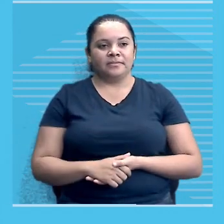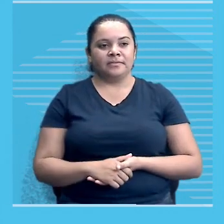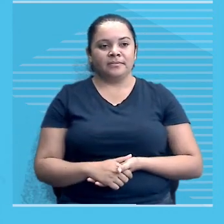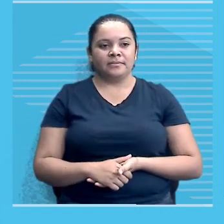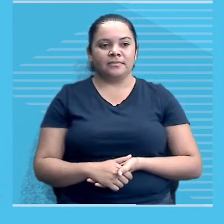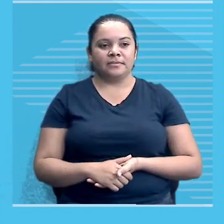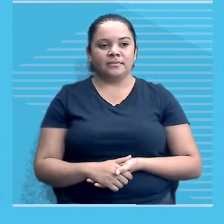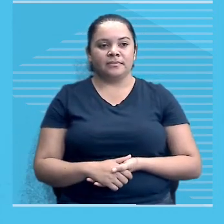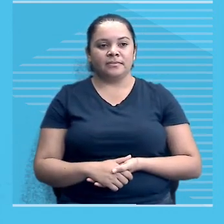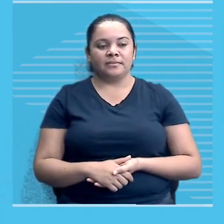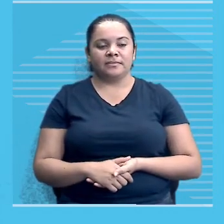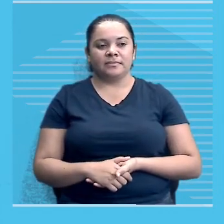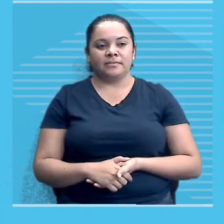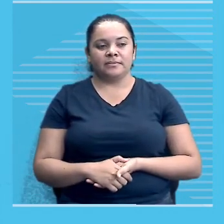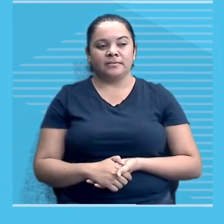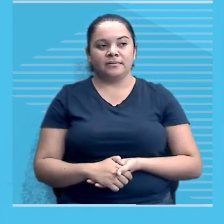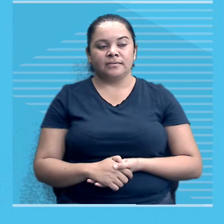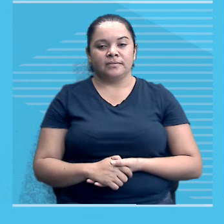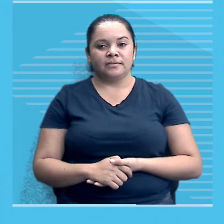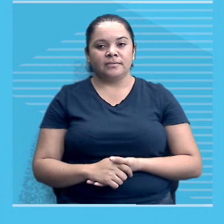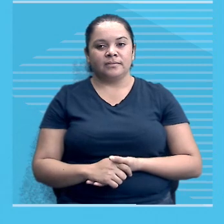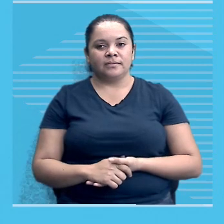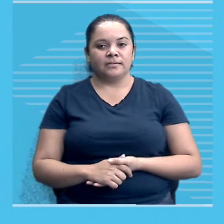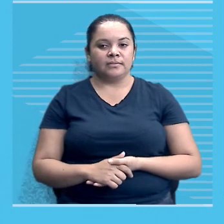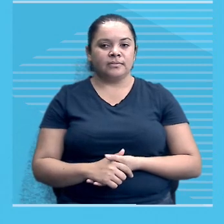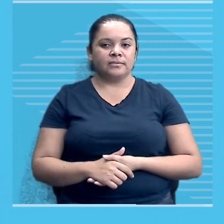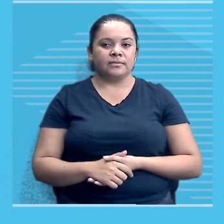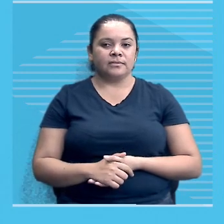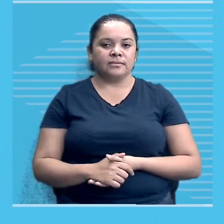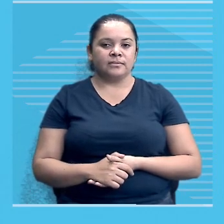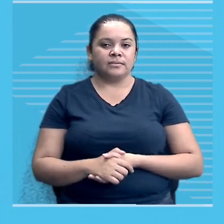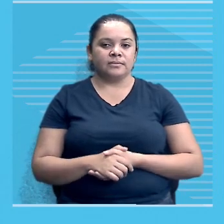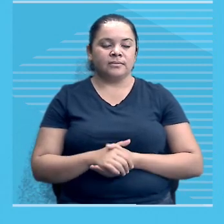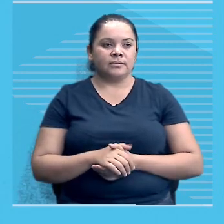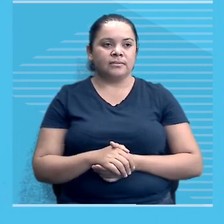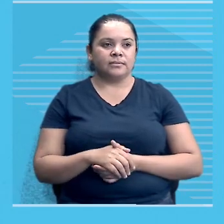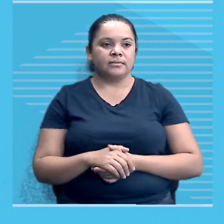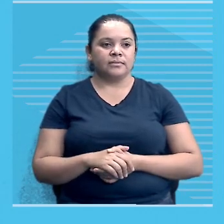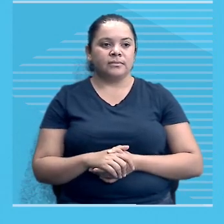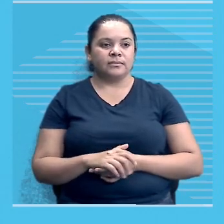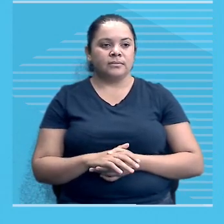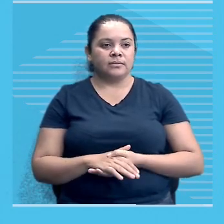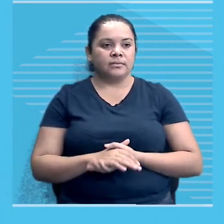menor vai ser o seu número tá legal